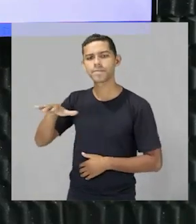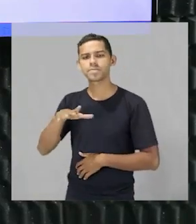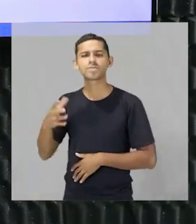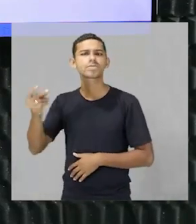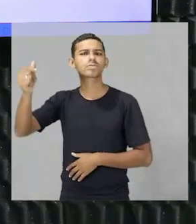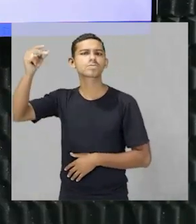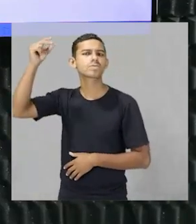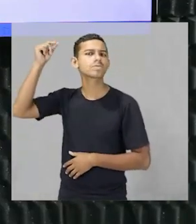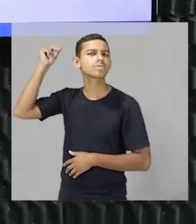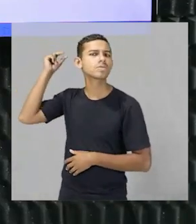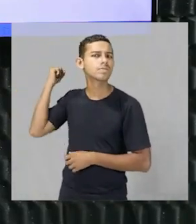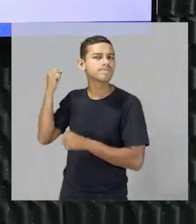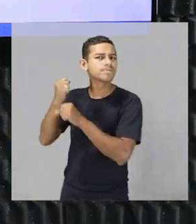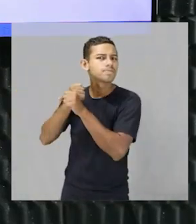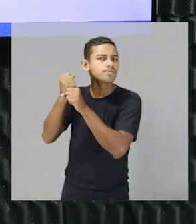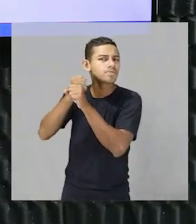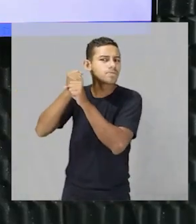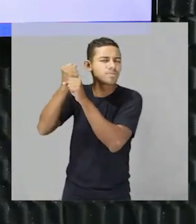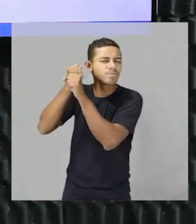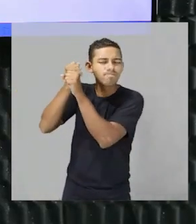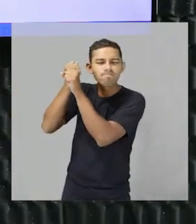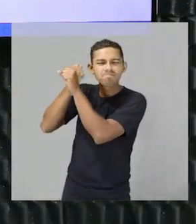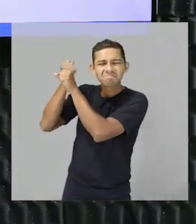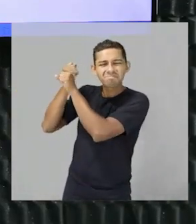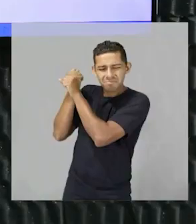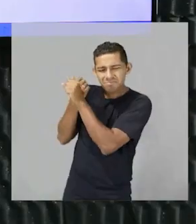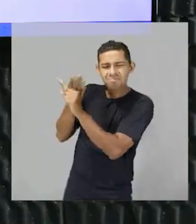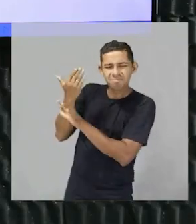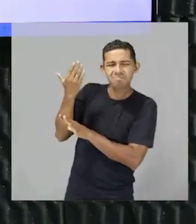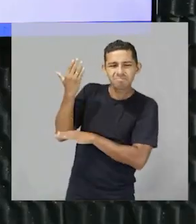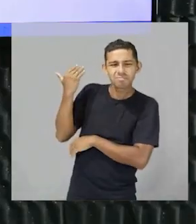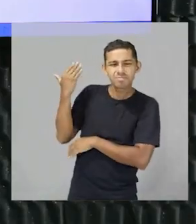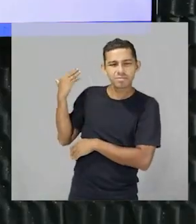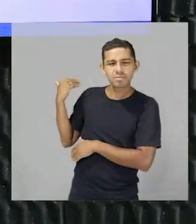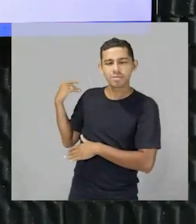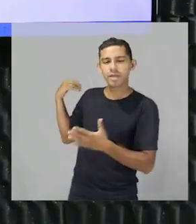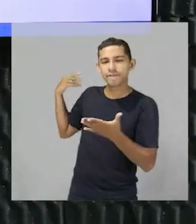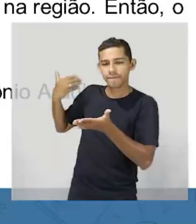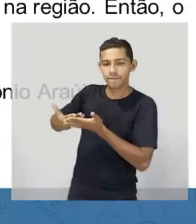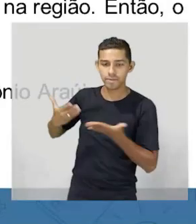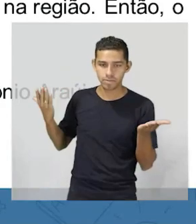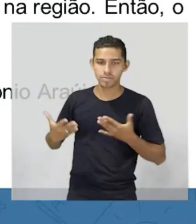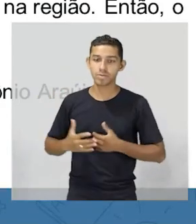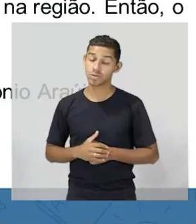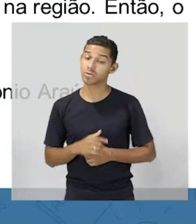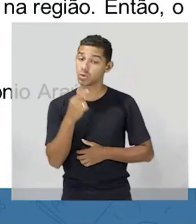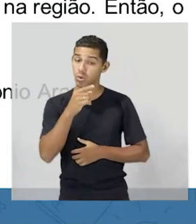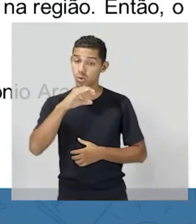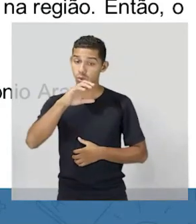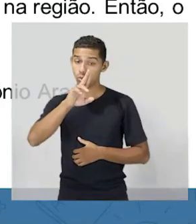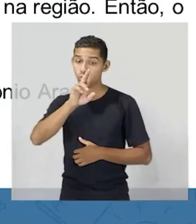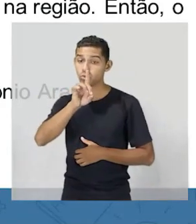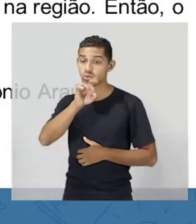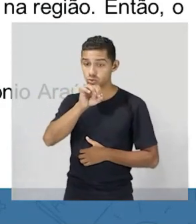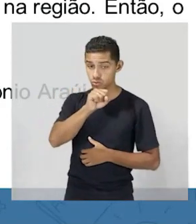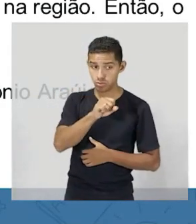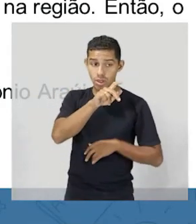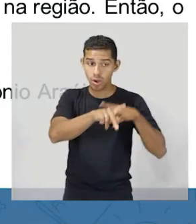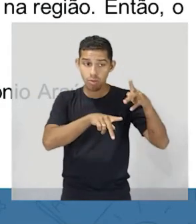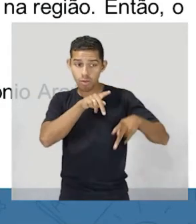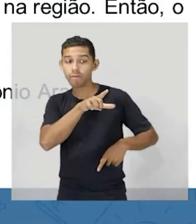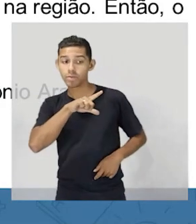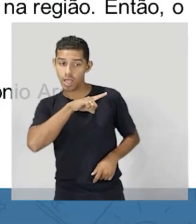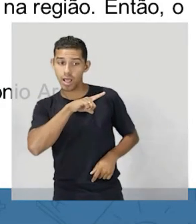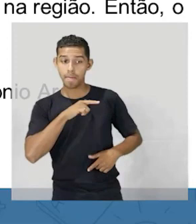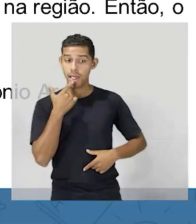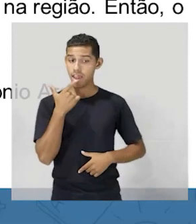nacionalismo muito antigo, ou seja, ele está dizendo que essa identificação entre essas populações curdas já existe há bastante tempo. Os curdos são um povo que tem